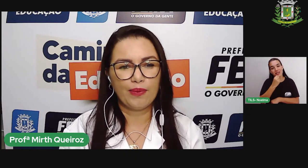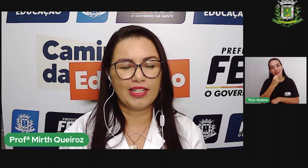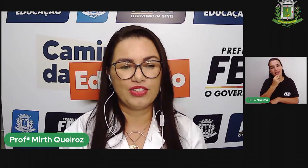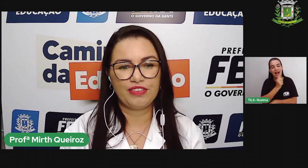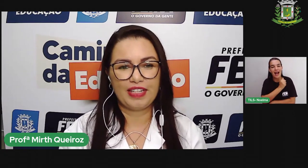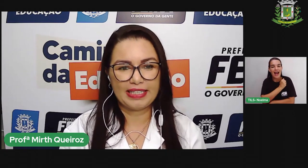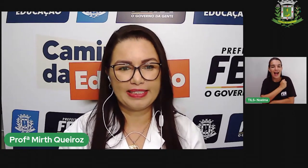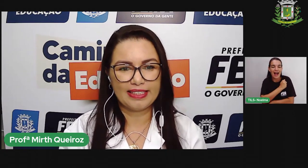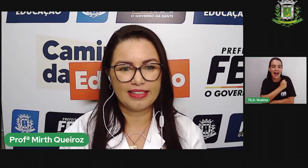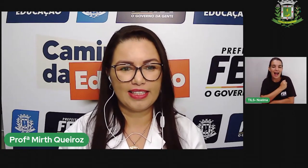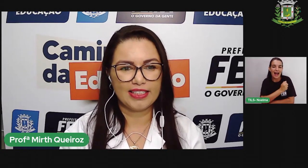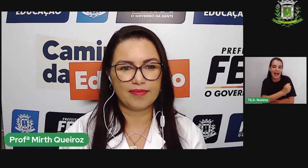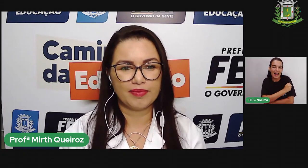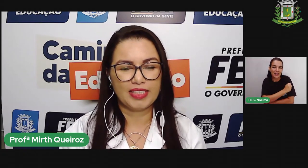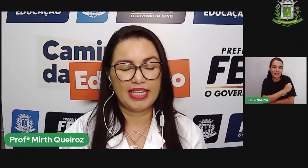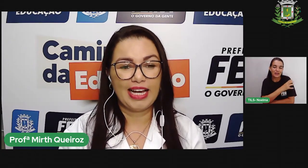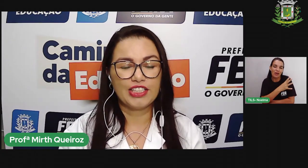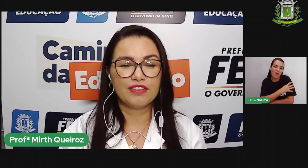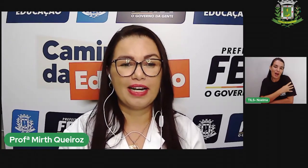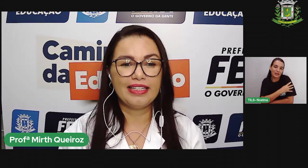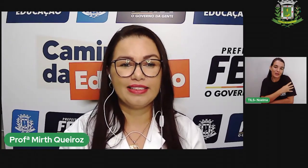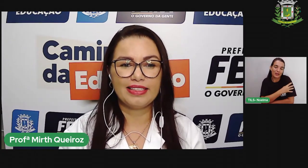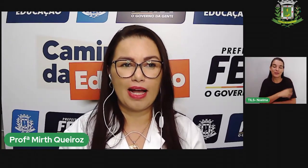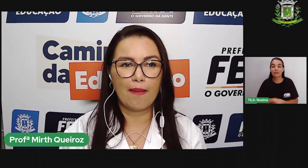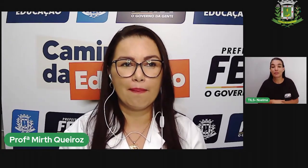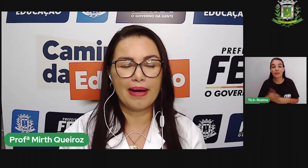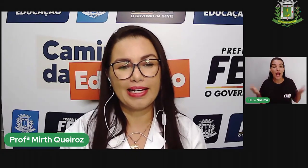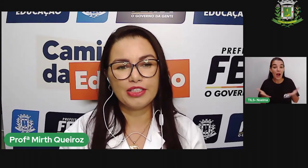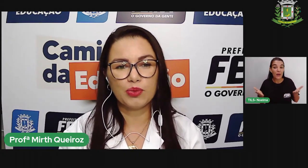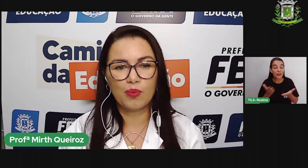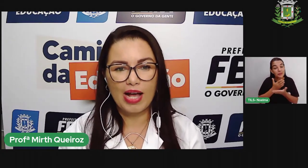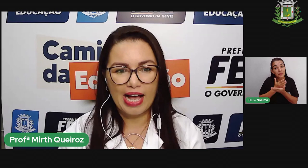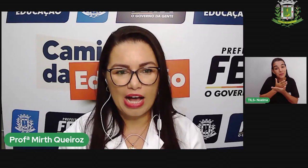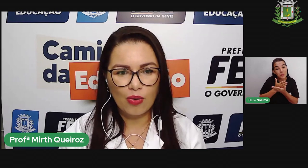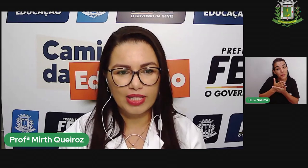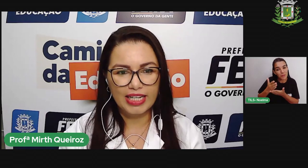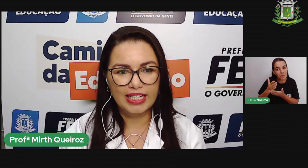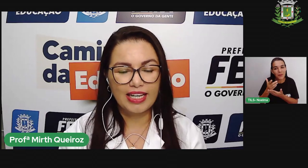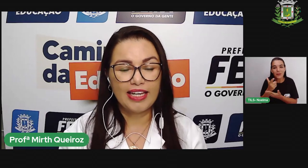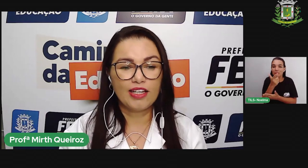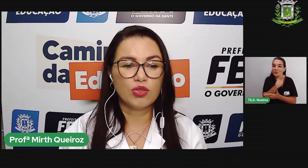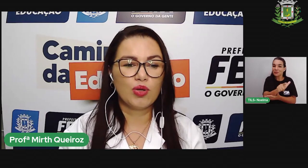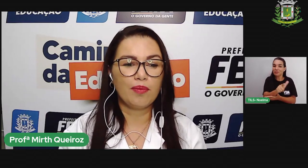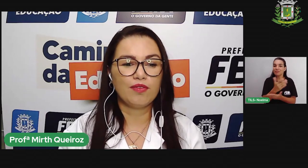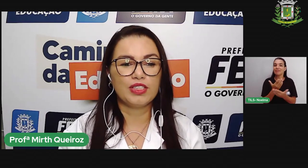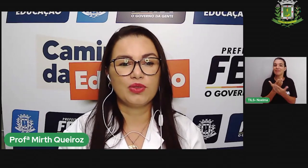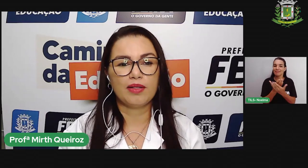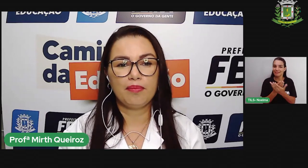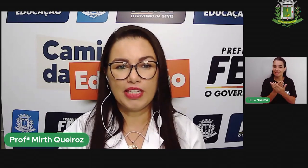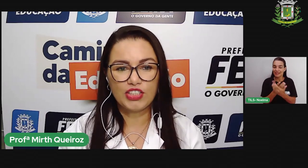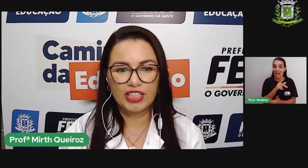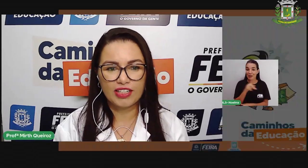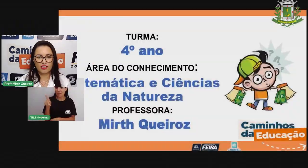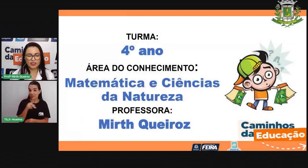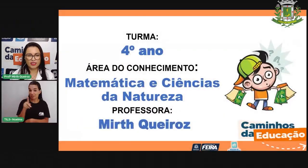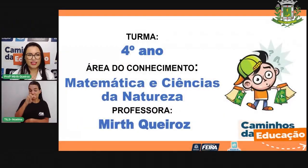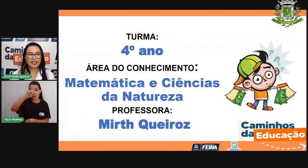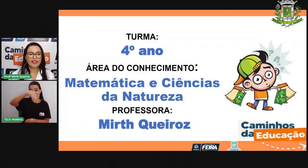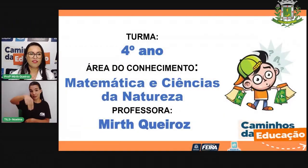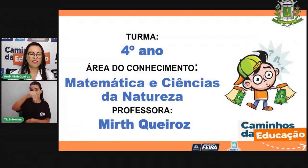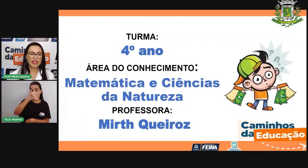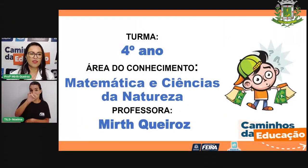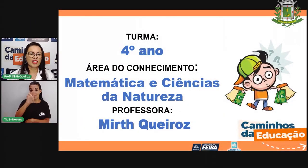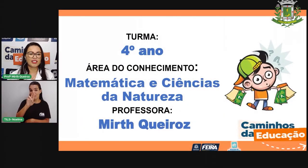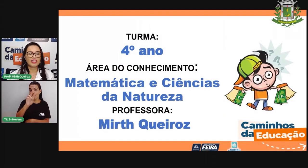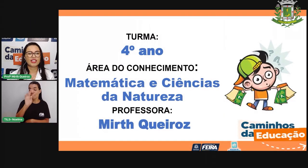quarto ano de Serena de Santana. A gente vai iniciar mais uma aula. Eu sou a professora Mirce Queiroz